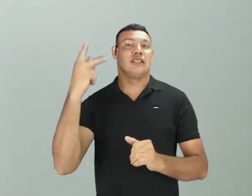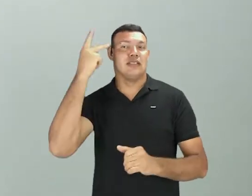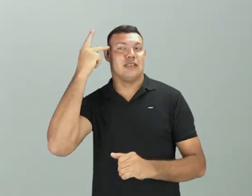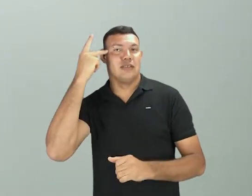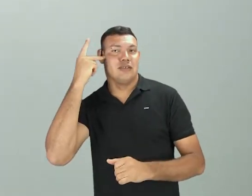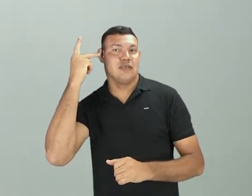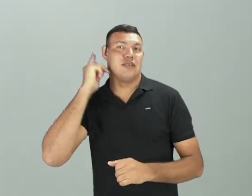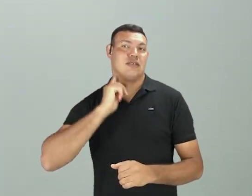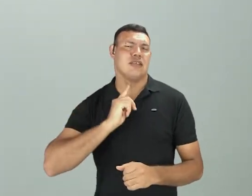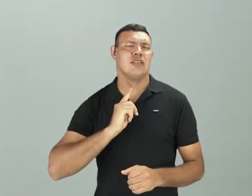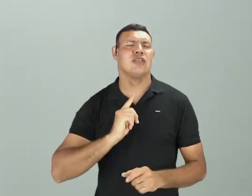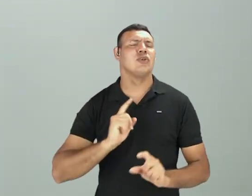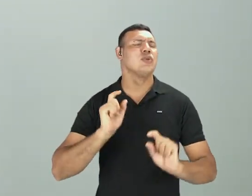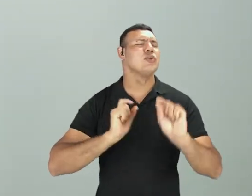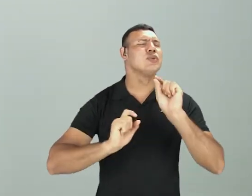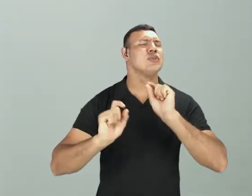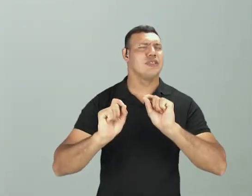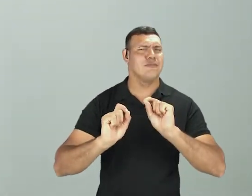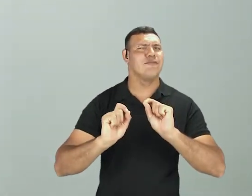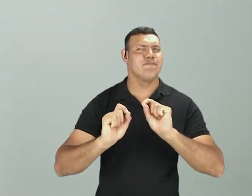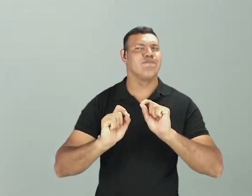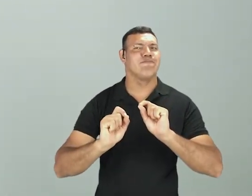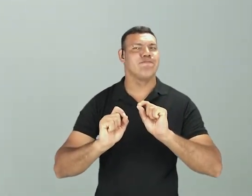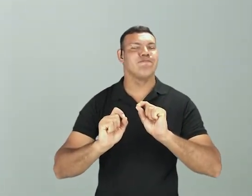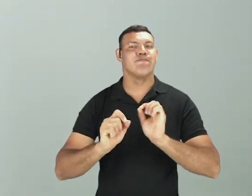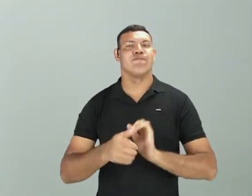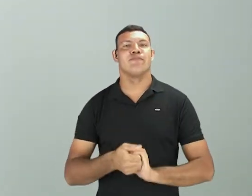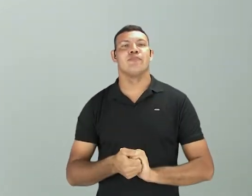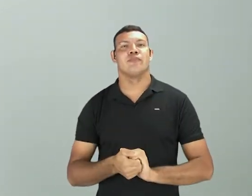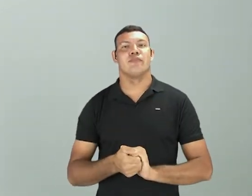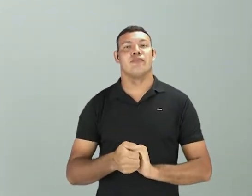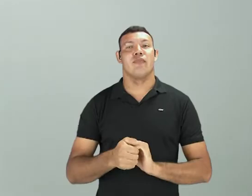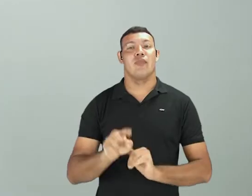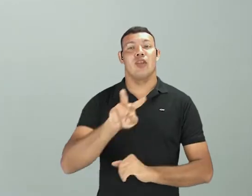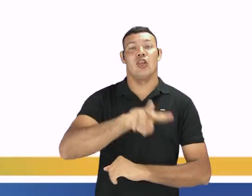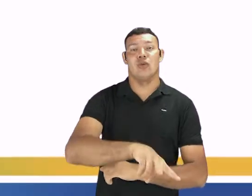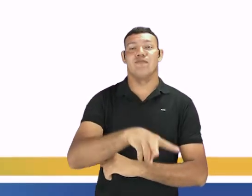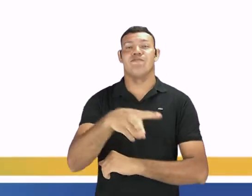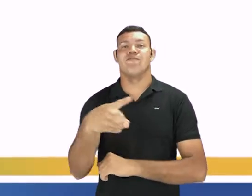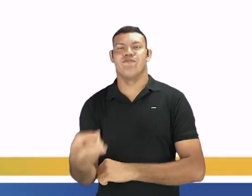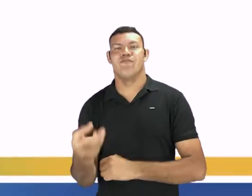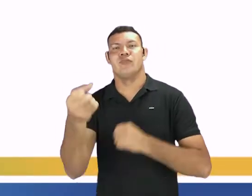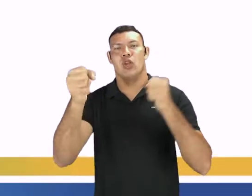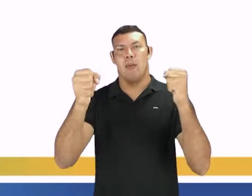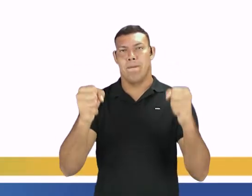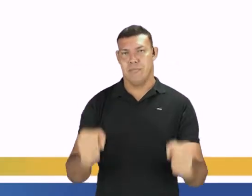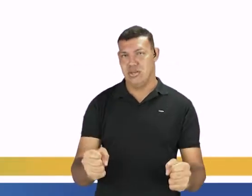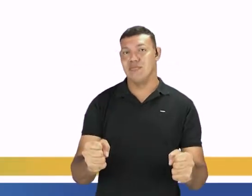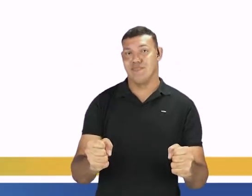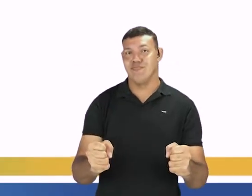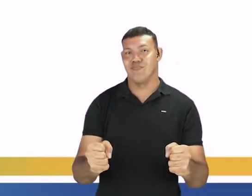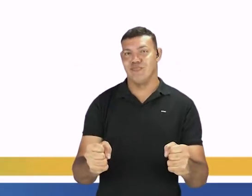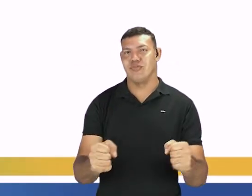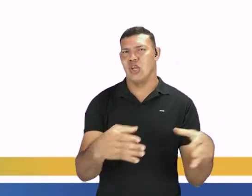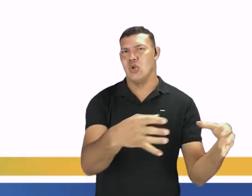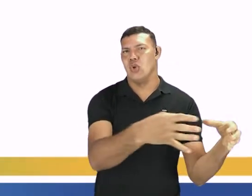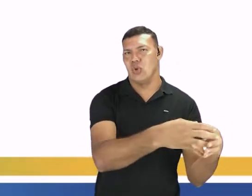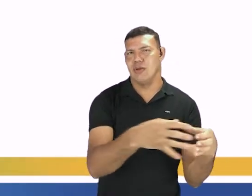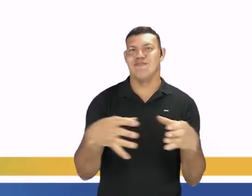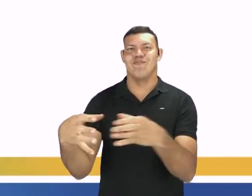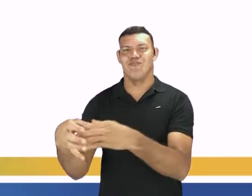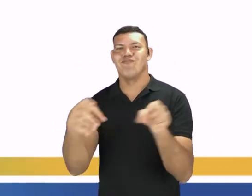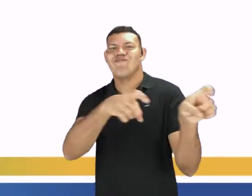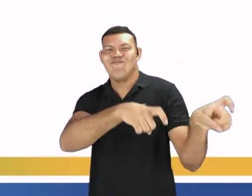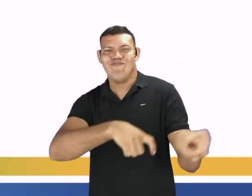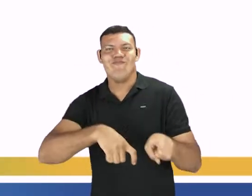bom? O que a gente tem, né? A gente tem aí, então, a alternância no poder entre essas oligarquias agrárias,